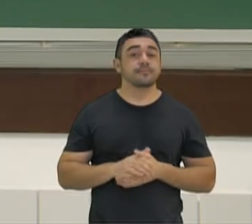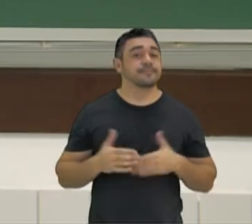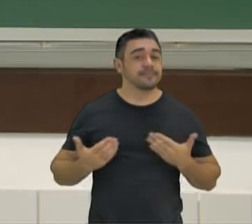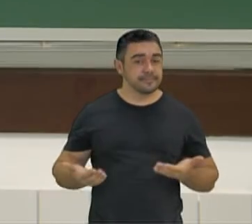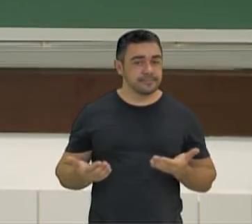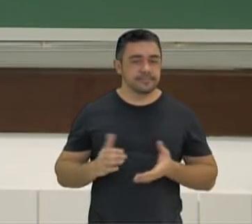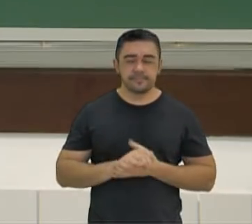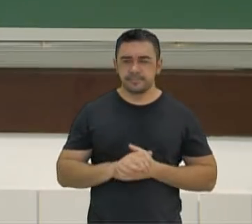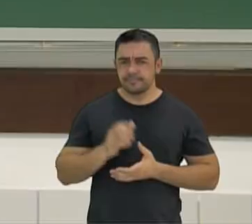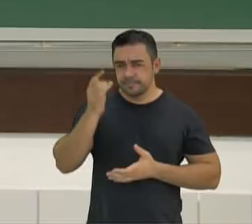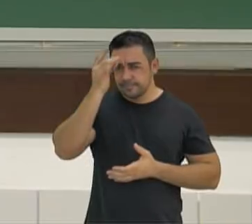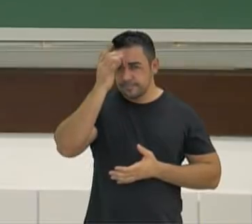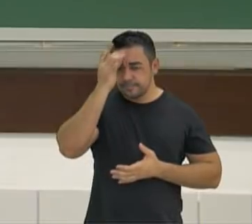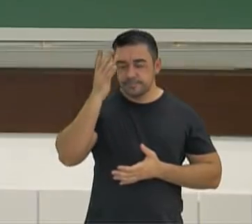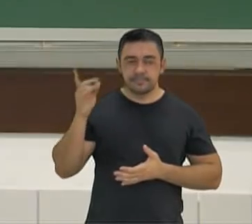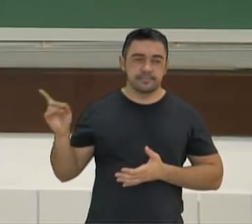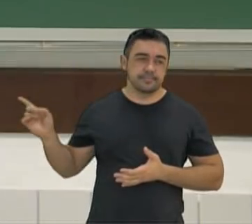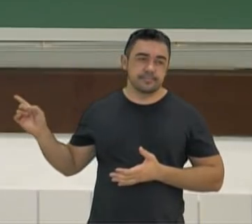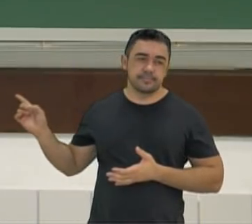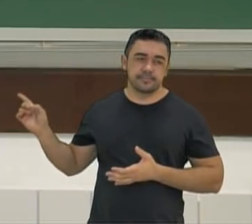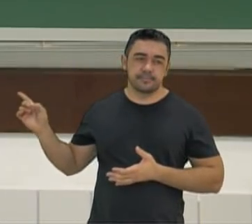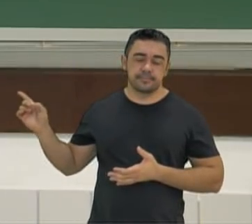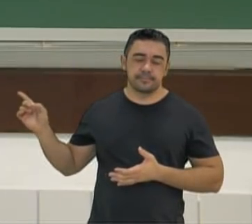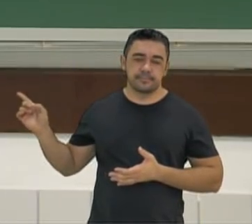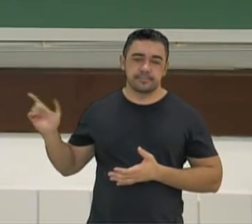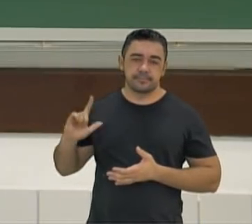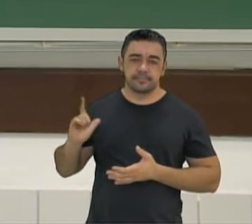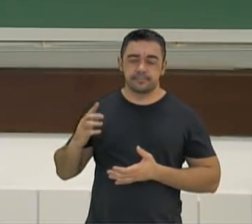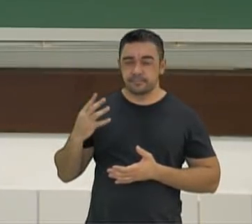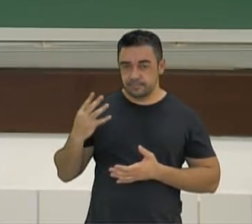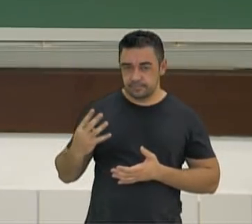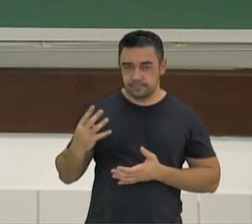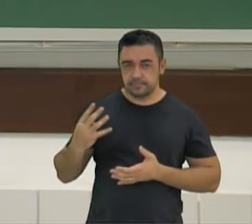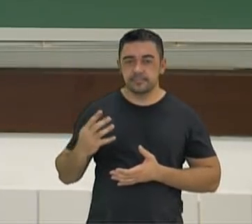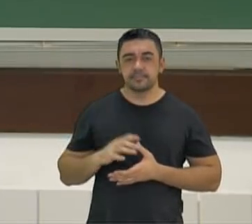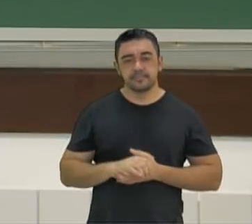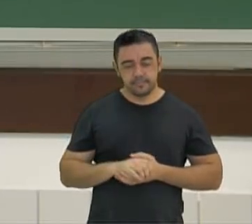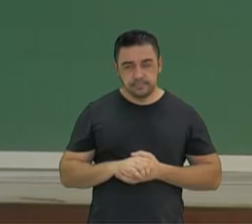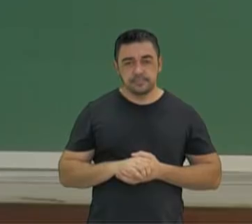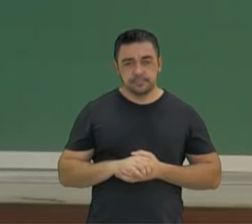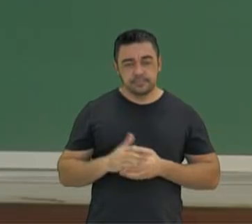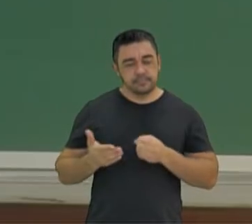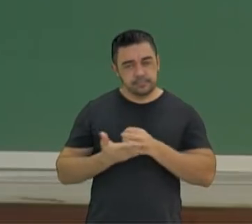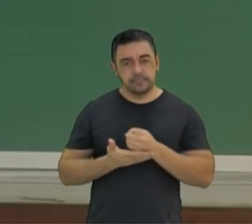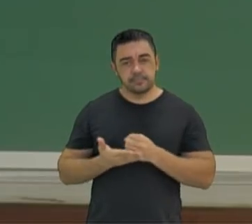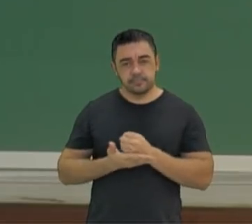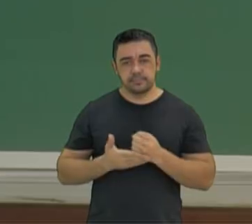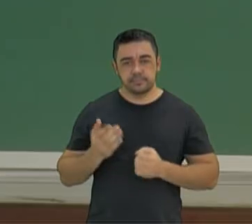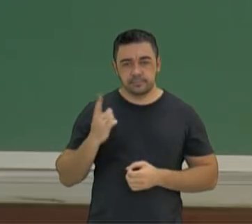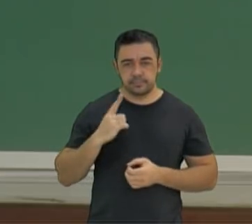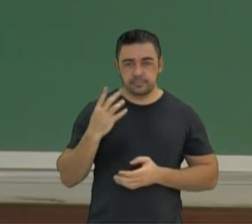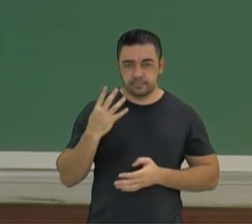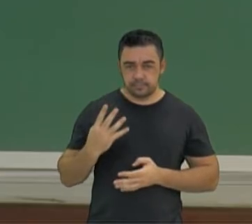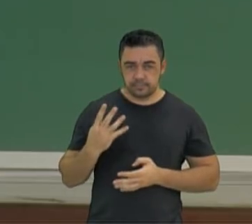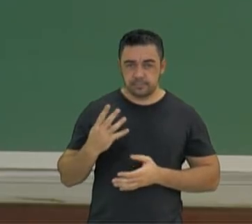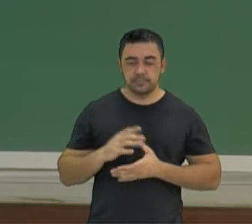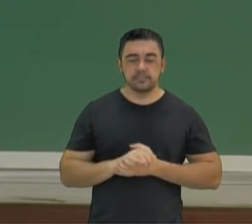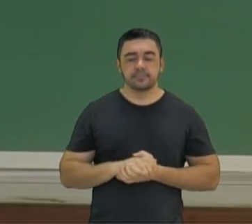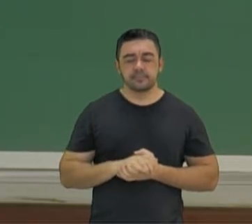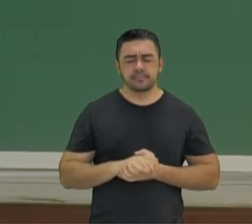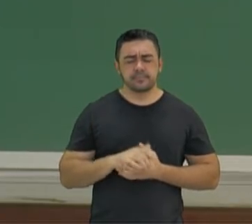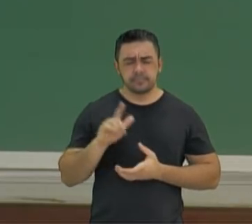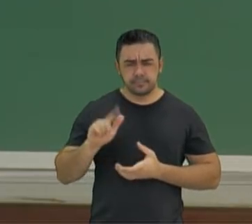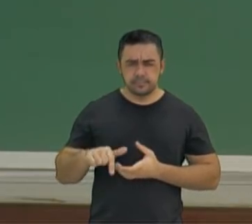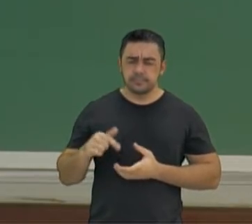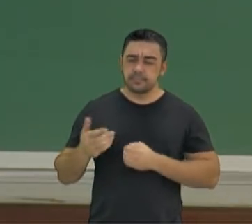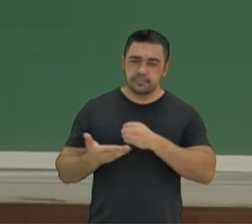E aí? Bem facinho, né? Olha lá, é uma pirâmide quadrangular. Então, a minha base é um quadrilátero. Se a minha